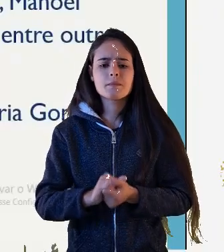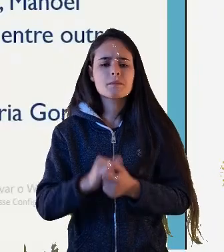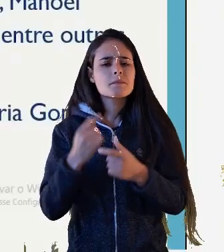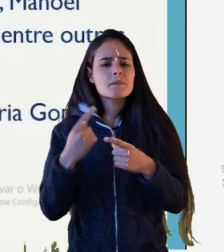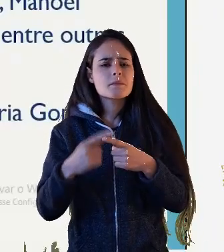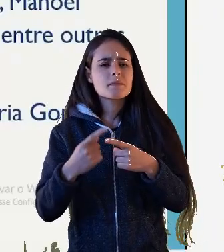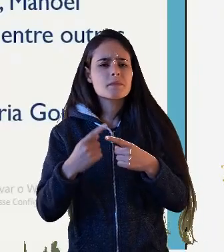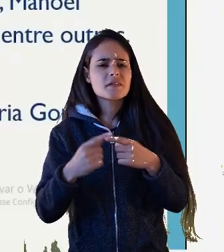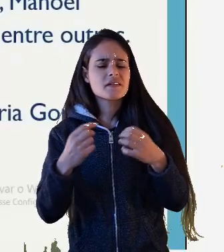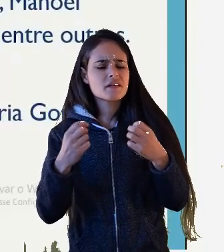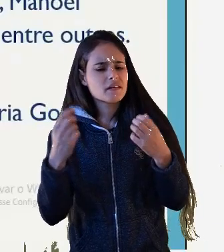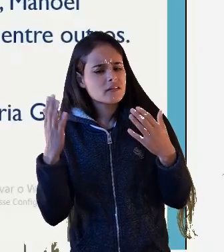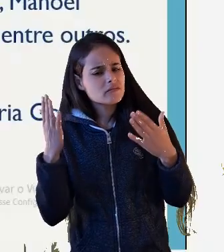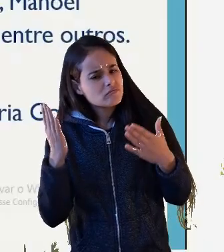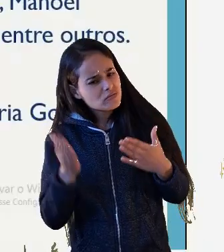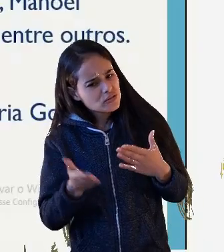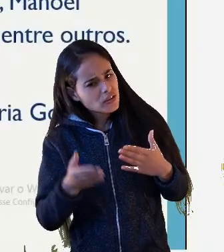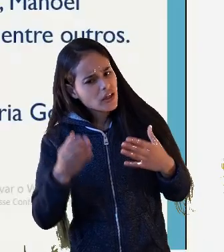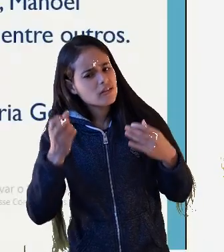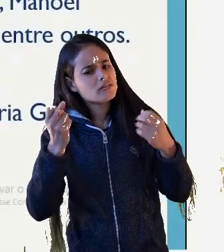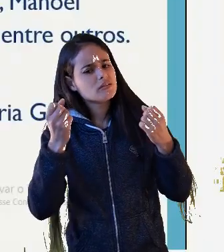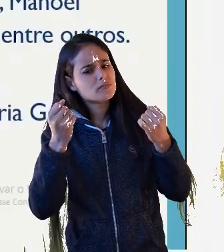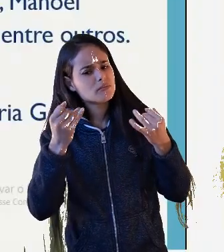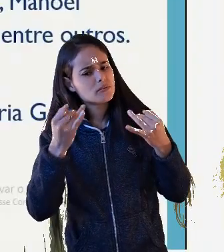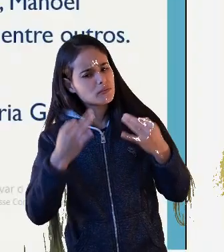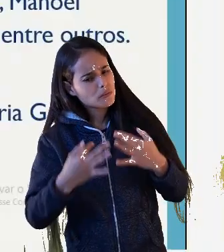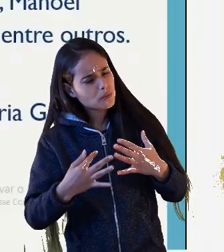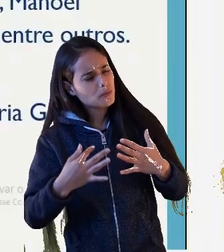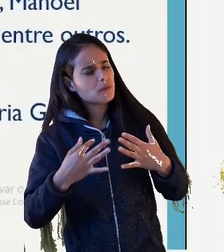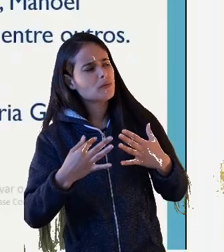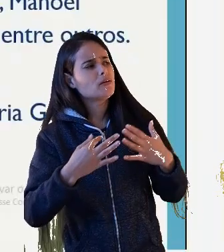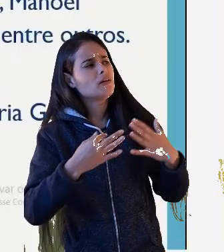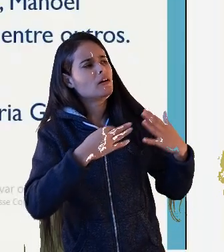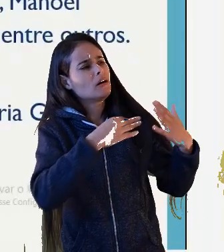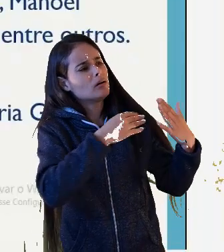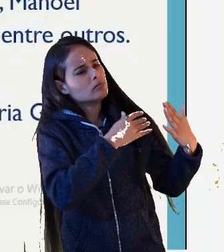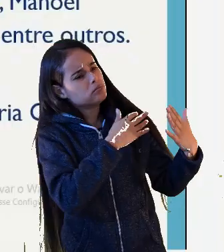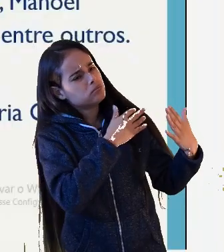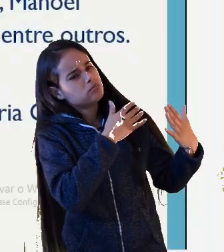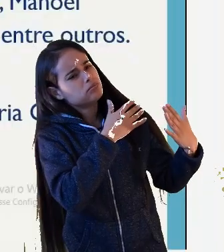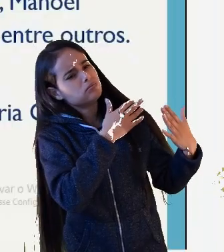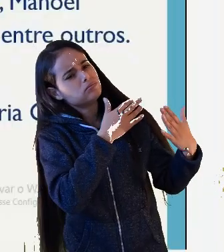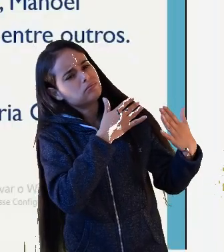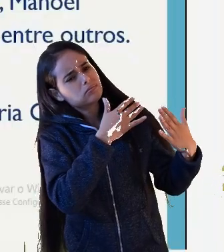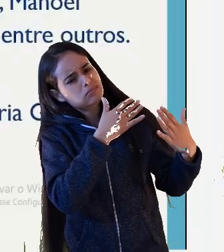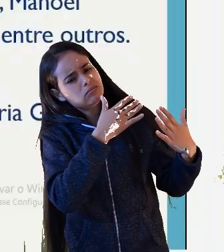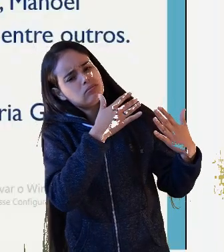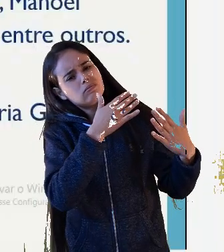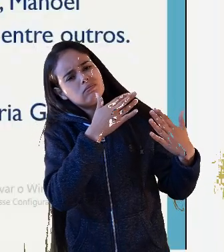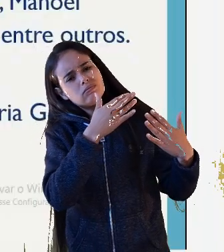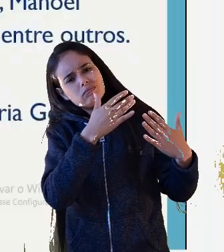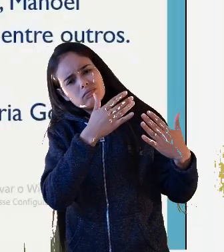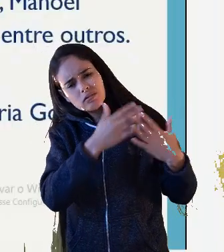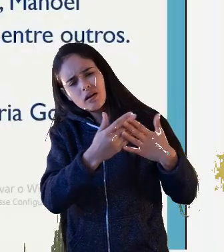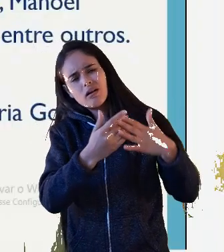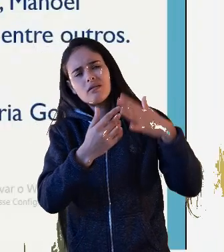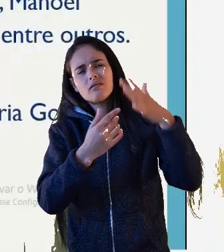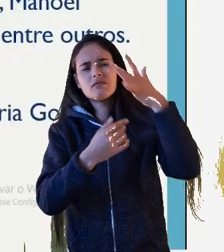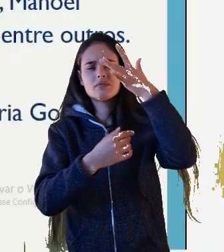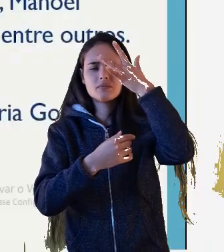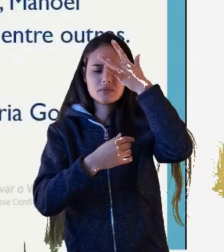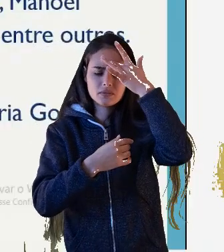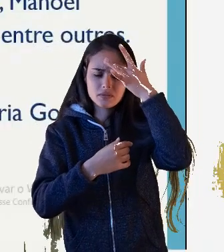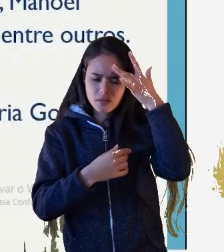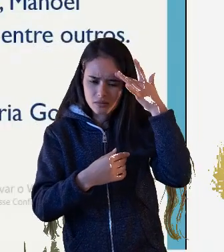sobre a Luísa Marim, né, que é uma heroína negra, né? E a Luísa